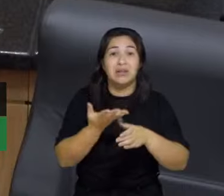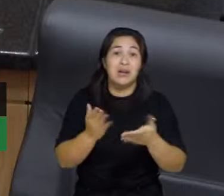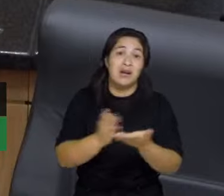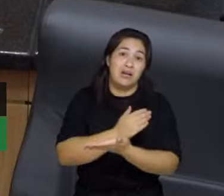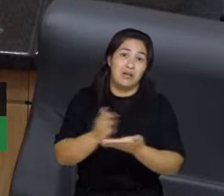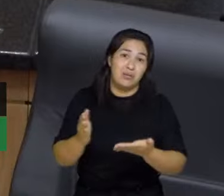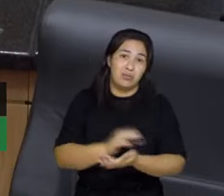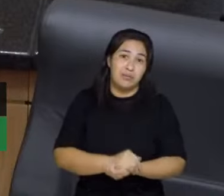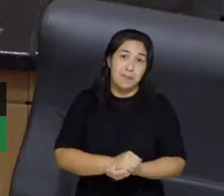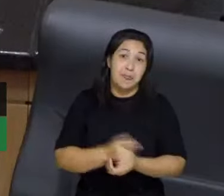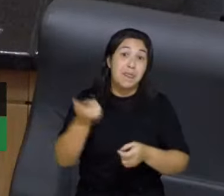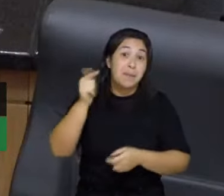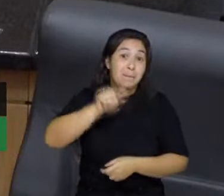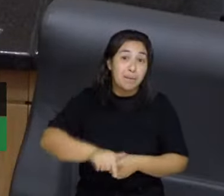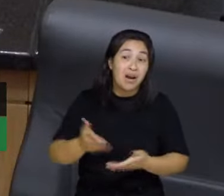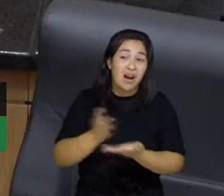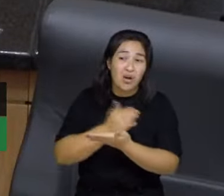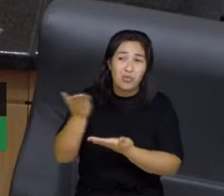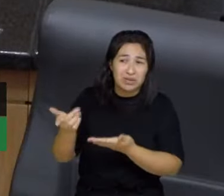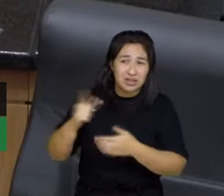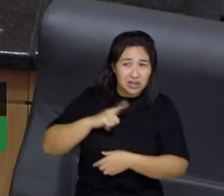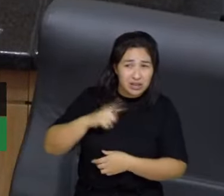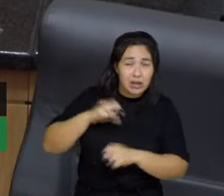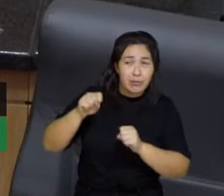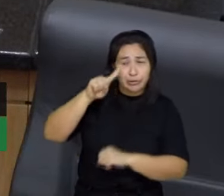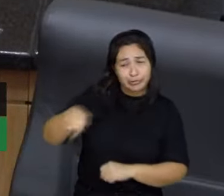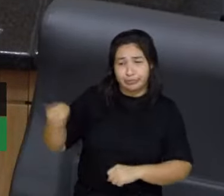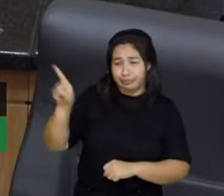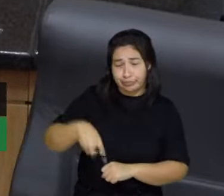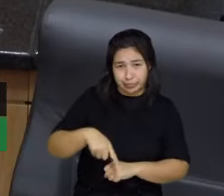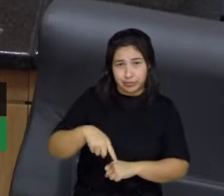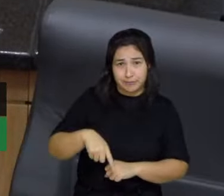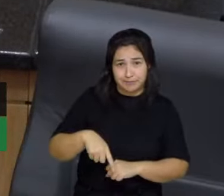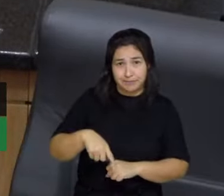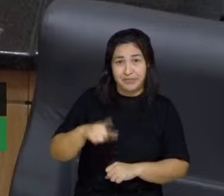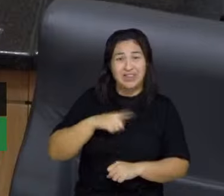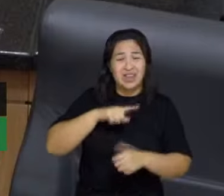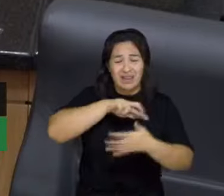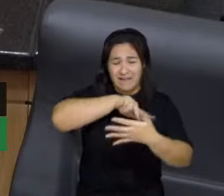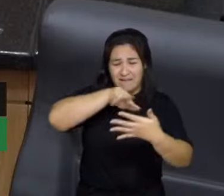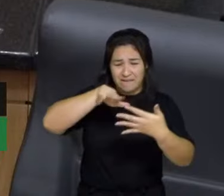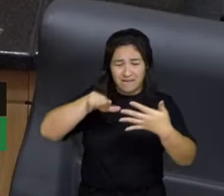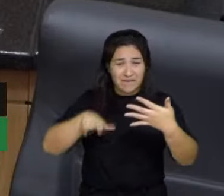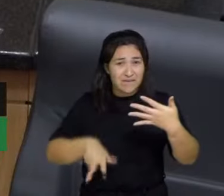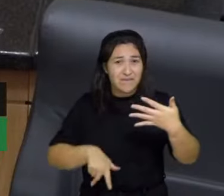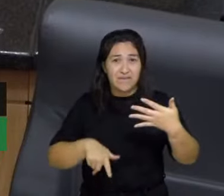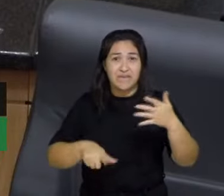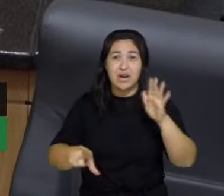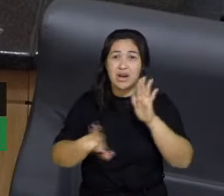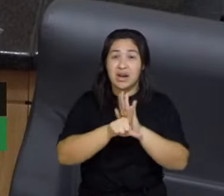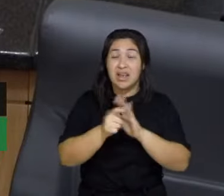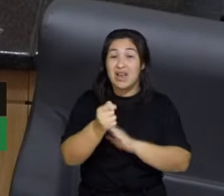ajudam, né? Então, dentro desta frente parlamentar, nós já criamos um revogaço de leis, onde quase